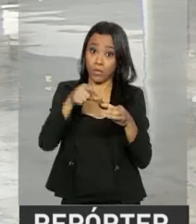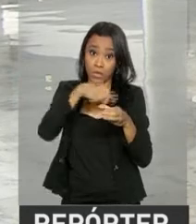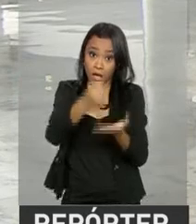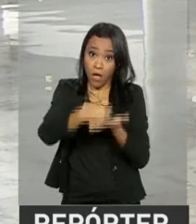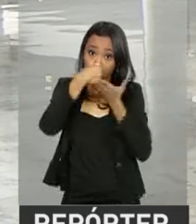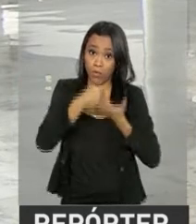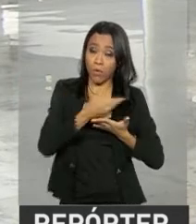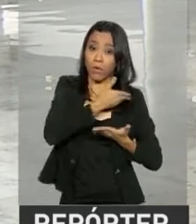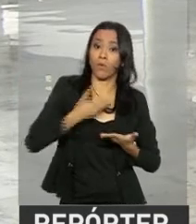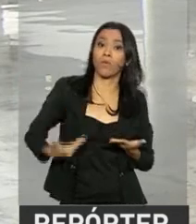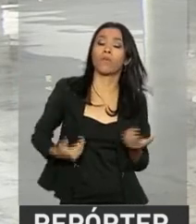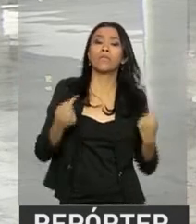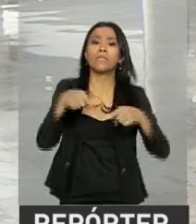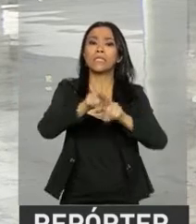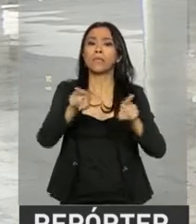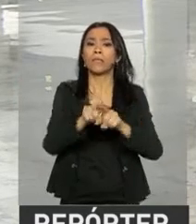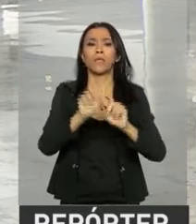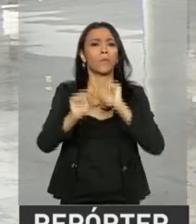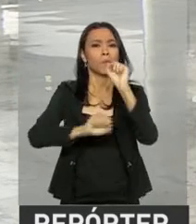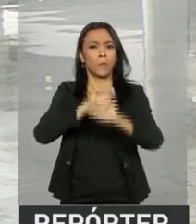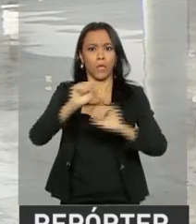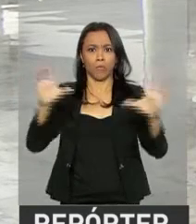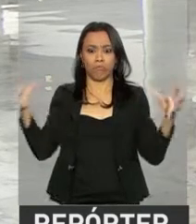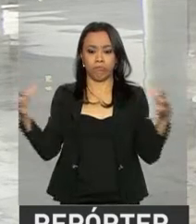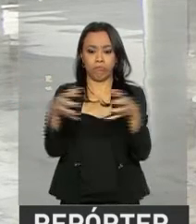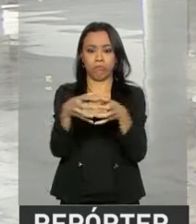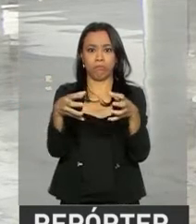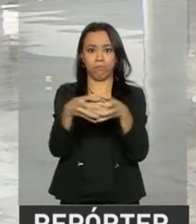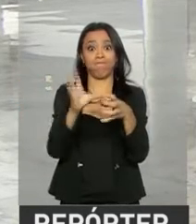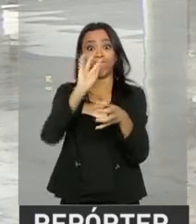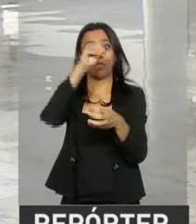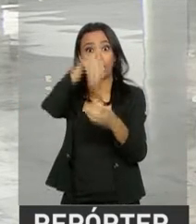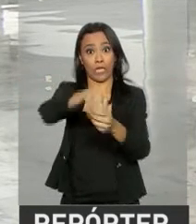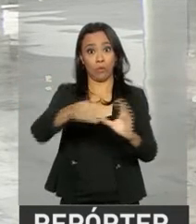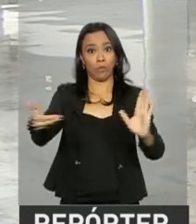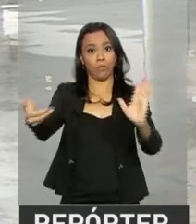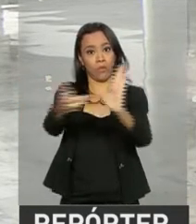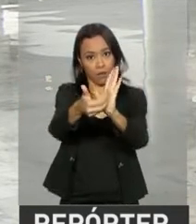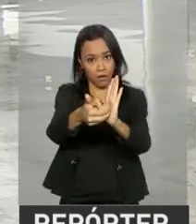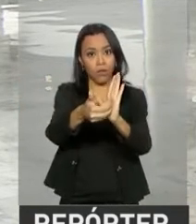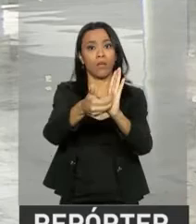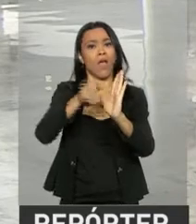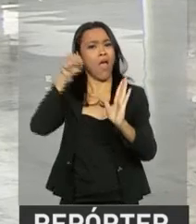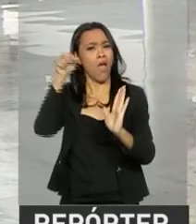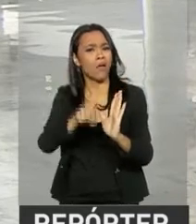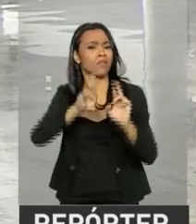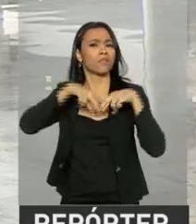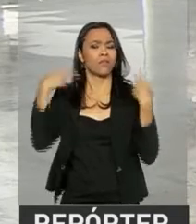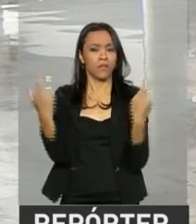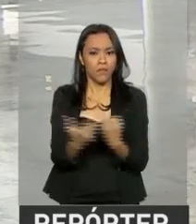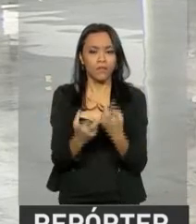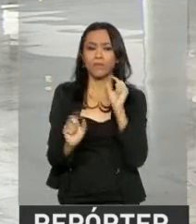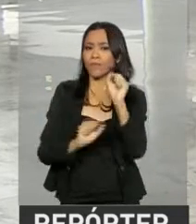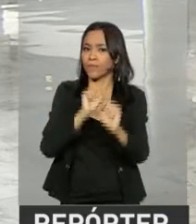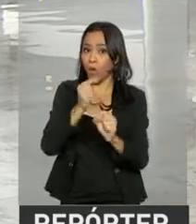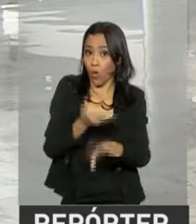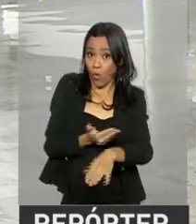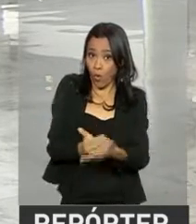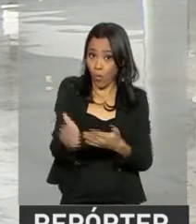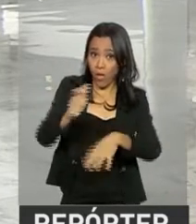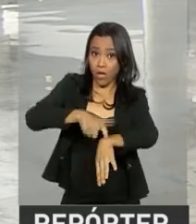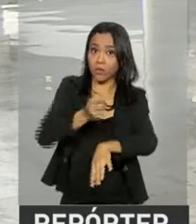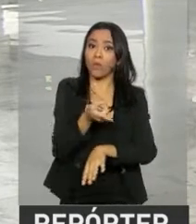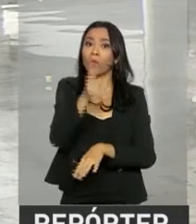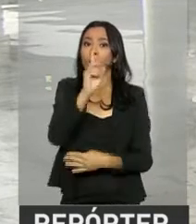e também do chamado bloco do centrão na Câmara dos Deputados essa reunião acontece a partir da